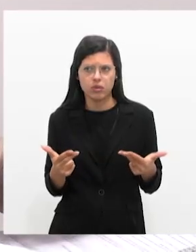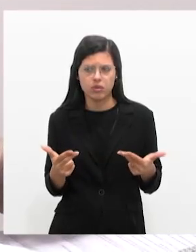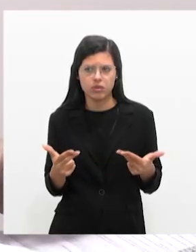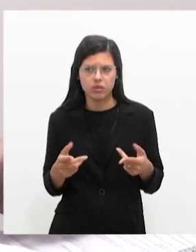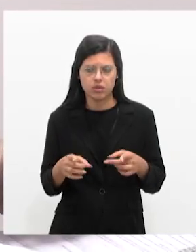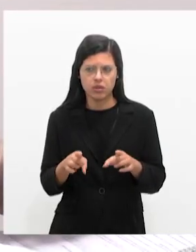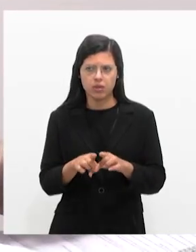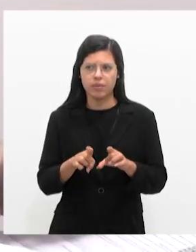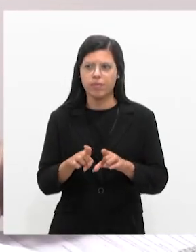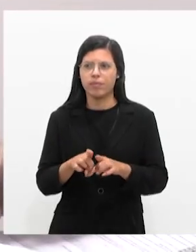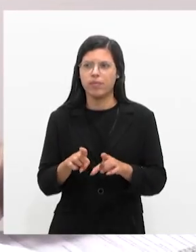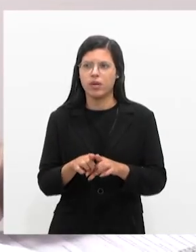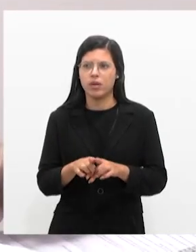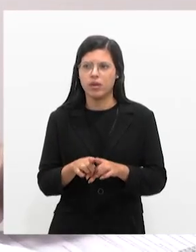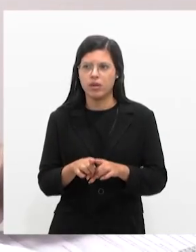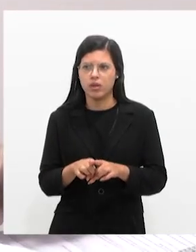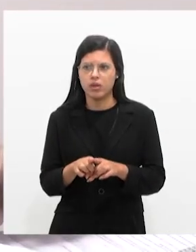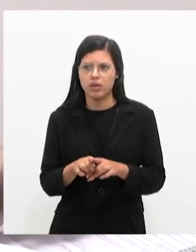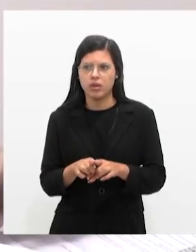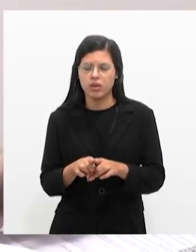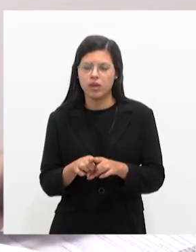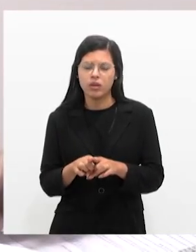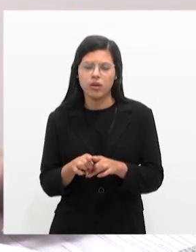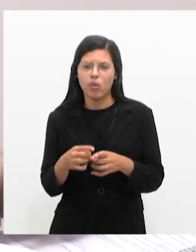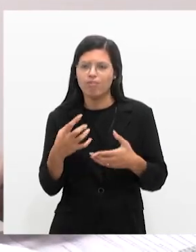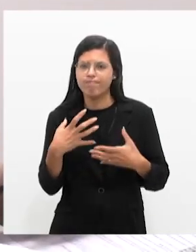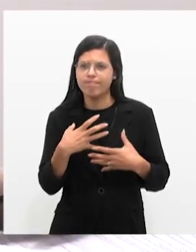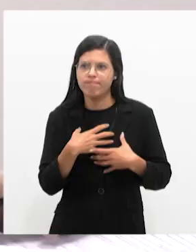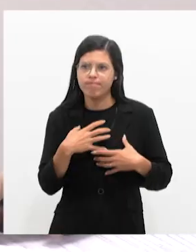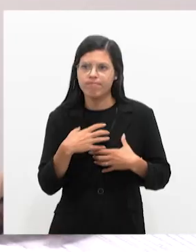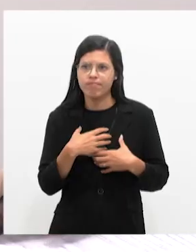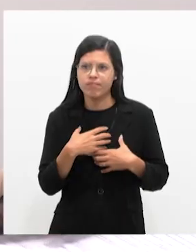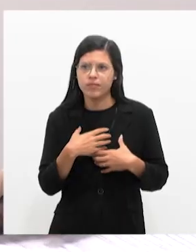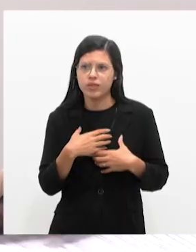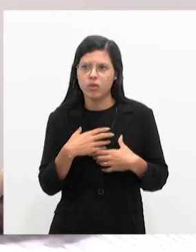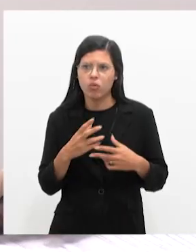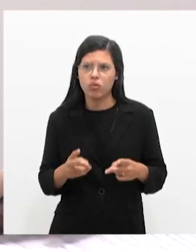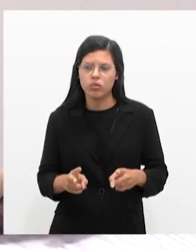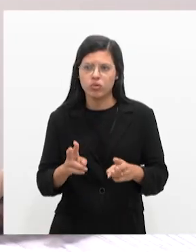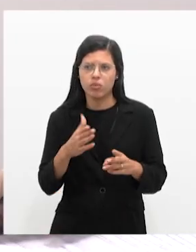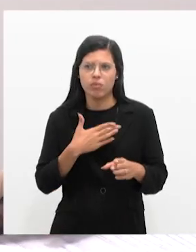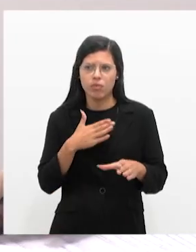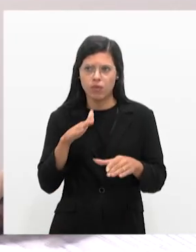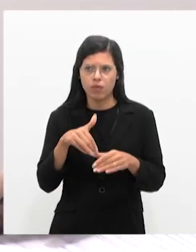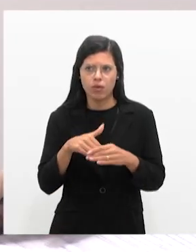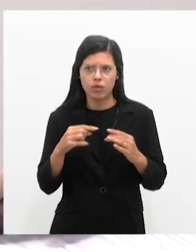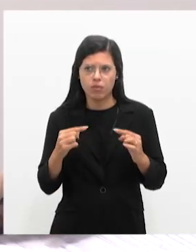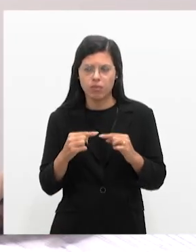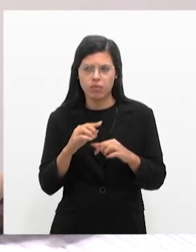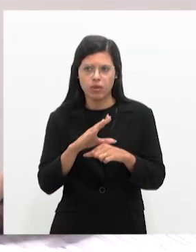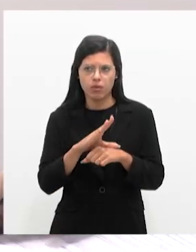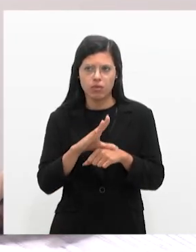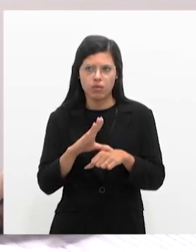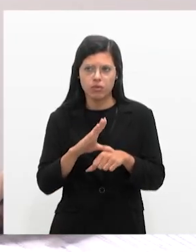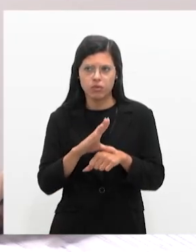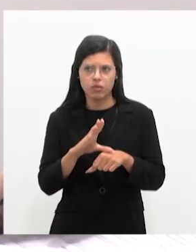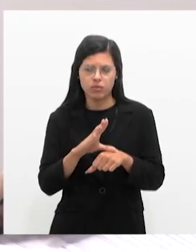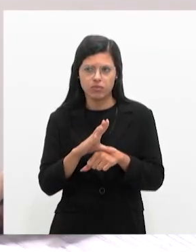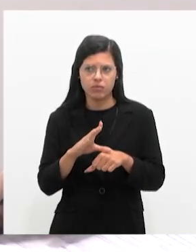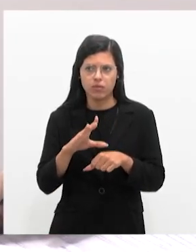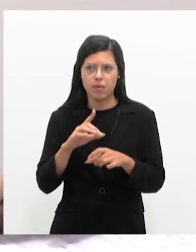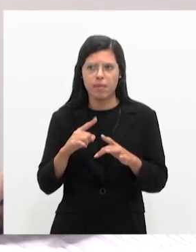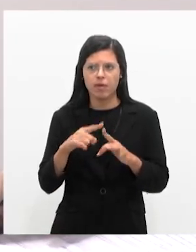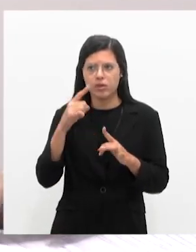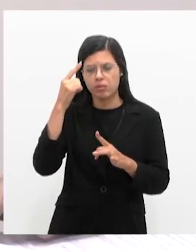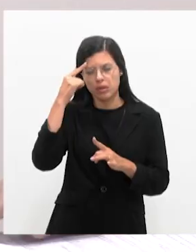também que me identifica com a causa, eu mantenho o meu voto pela constitucionalidade, mas pensando especialmente na construção que